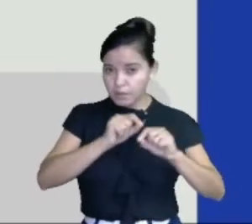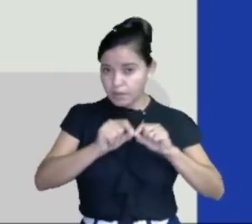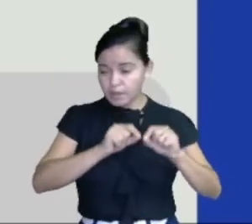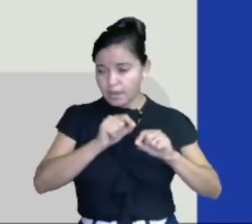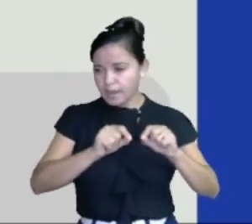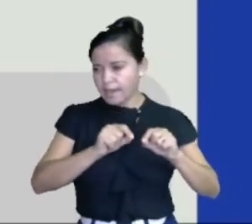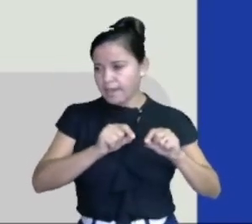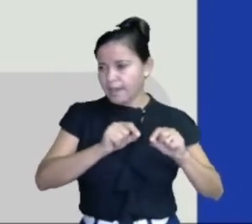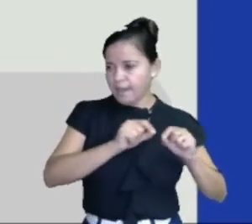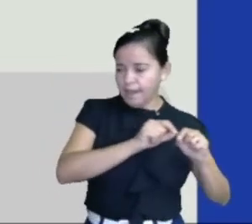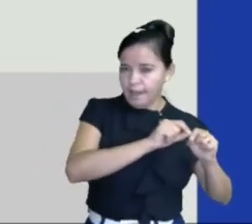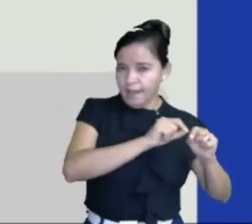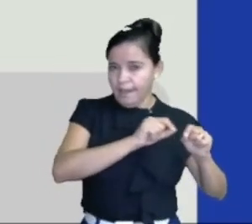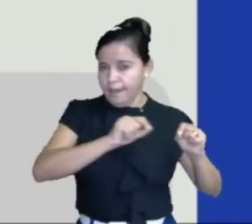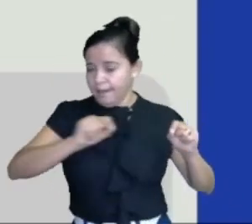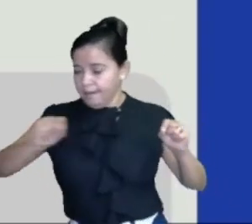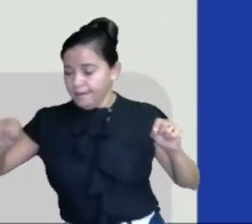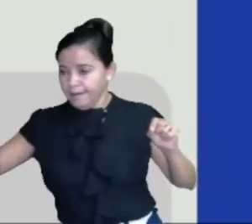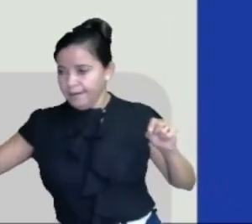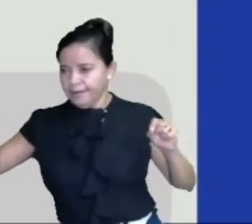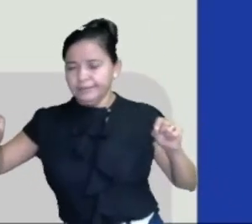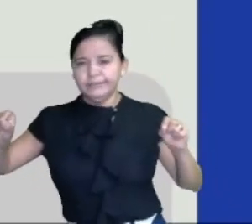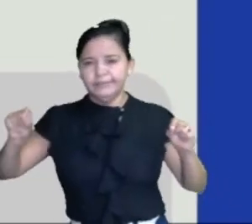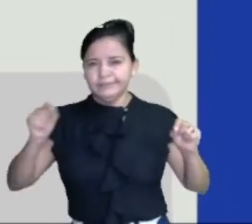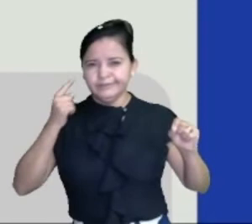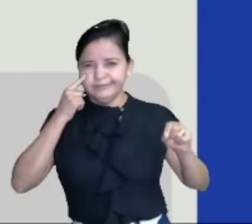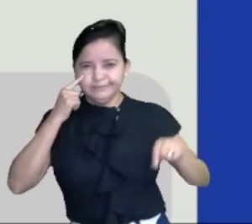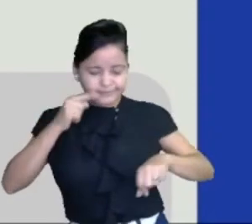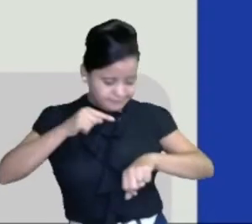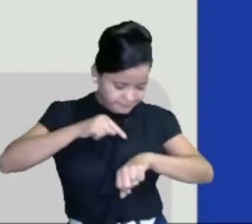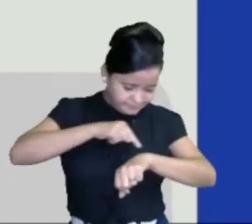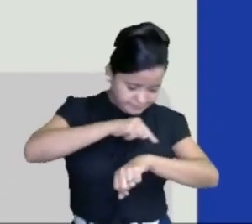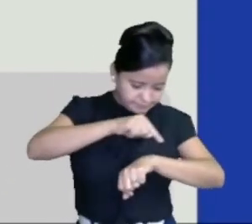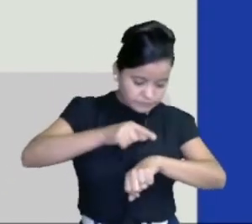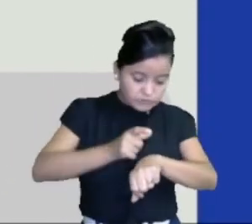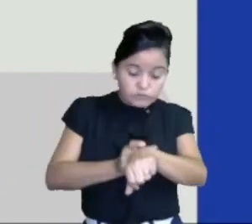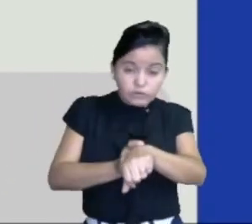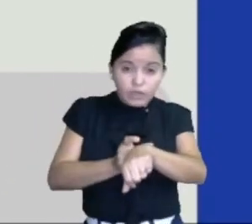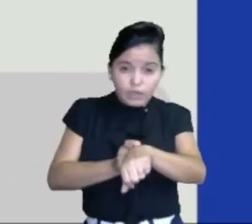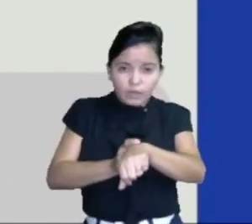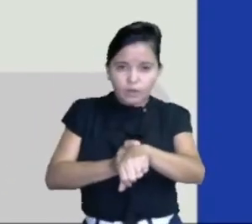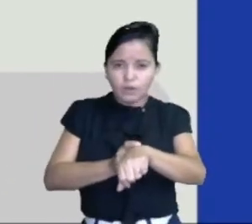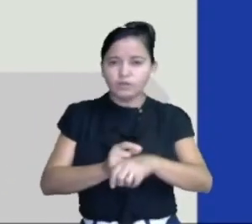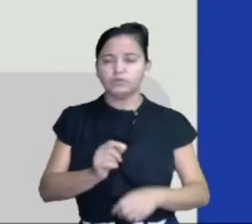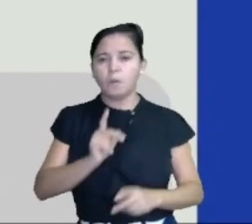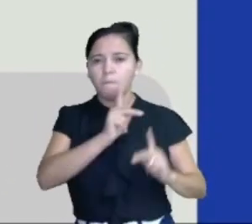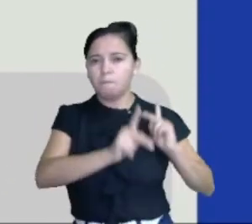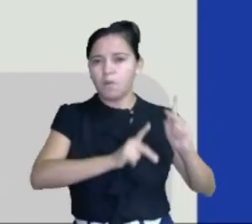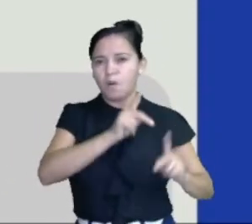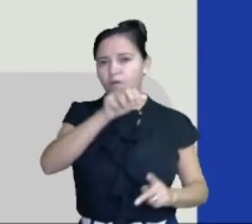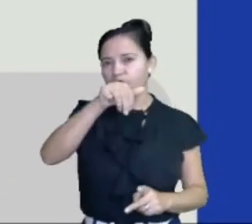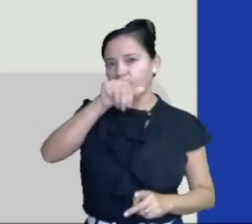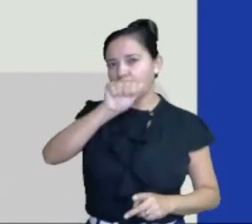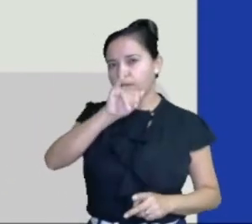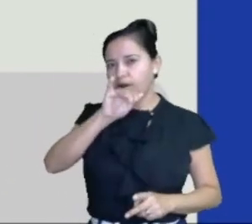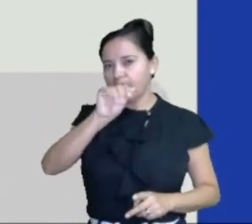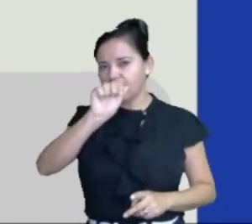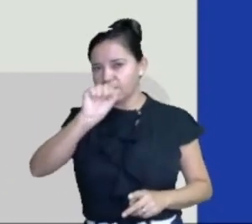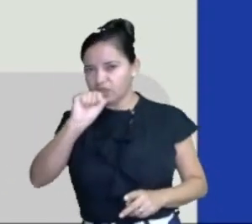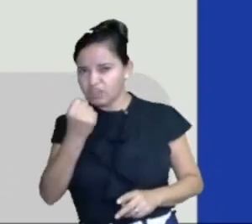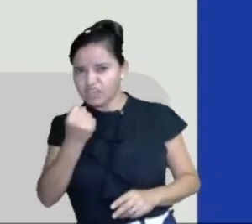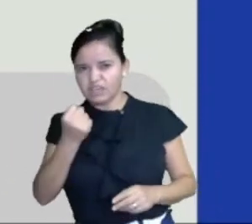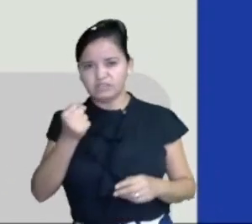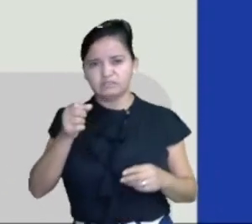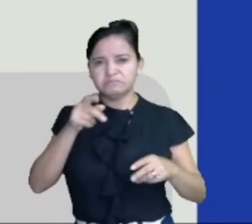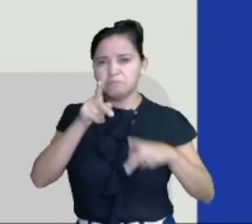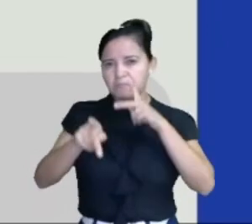no calendário, como a gente vê através dos nossos relógios. Os povos maias, os astecas, outros